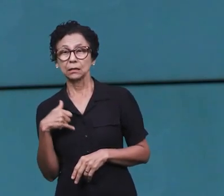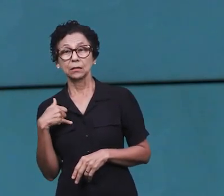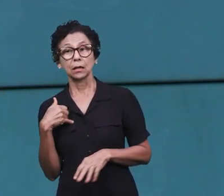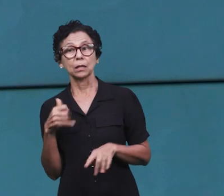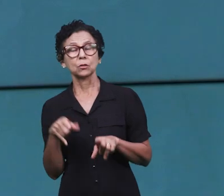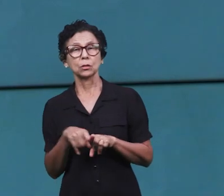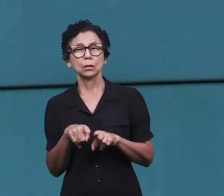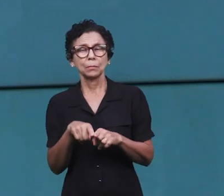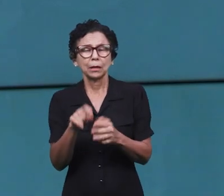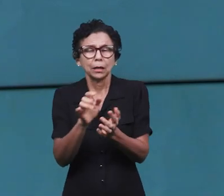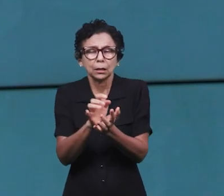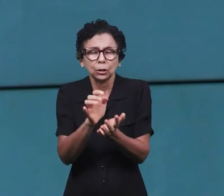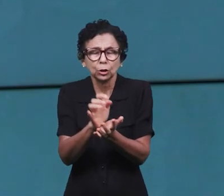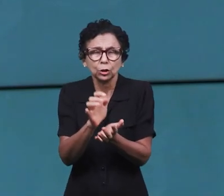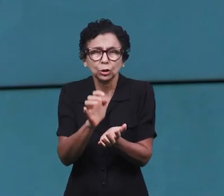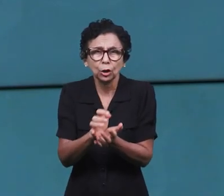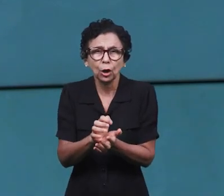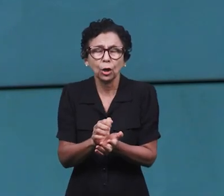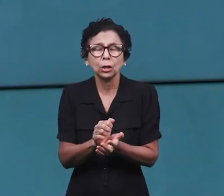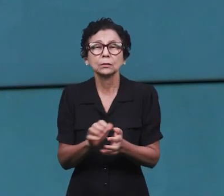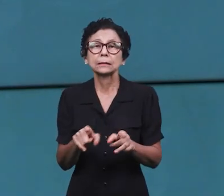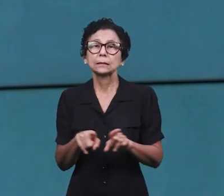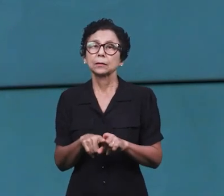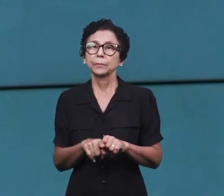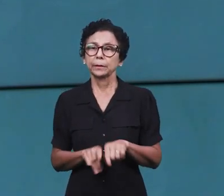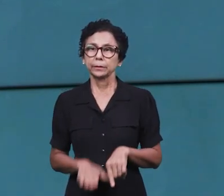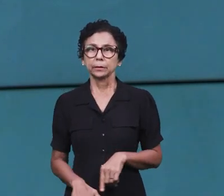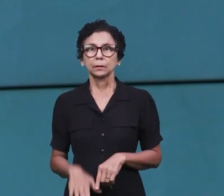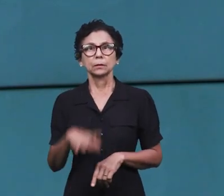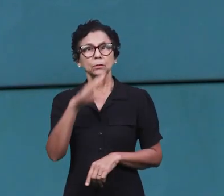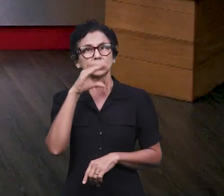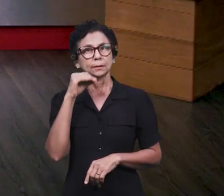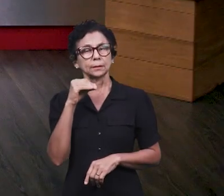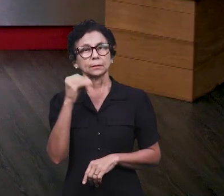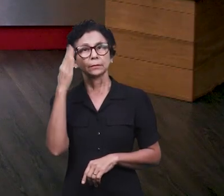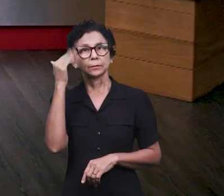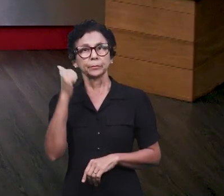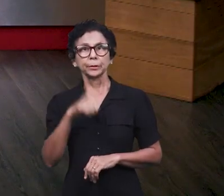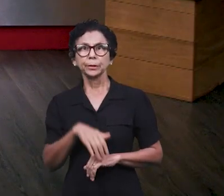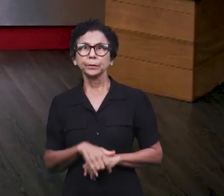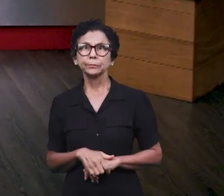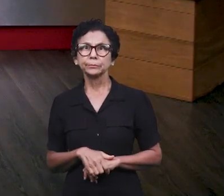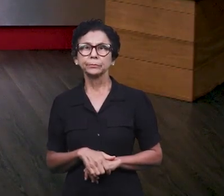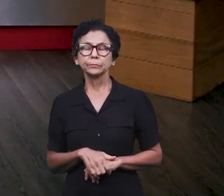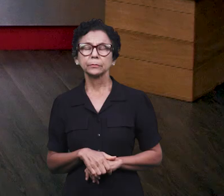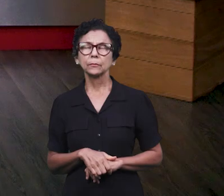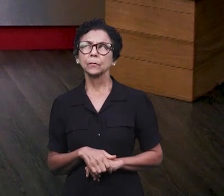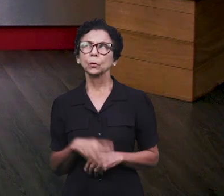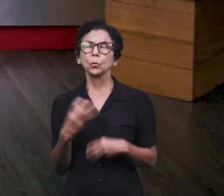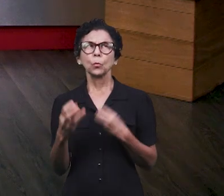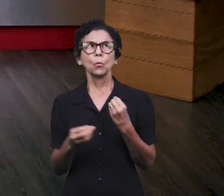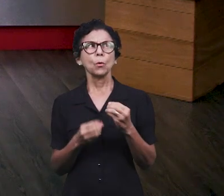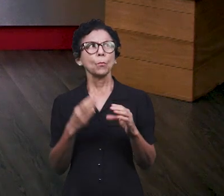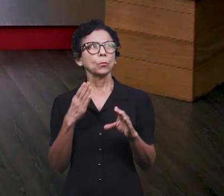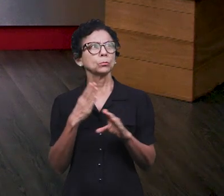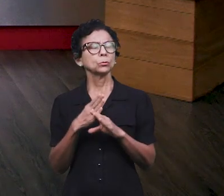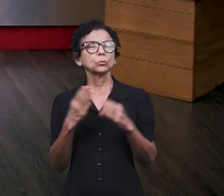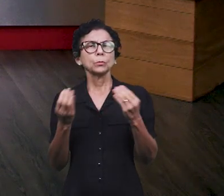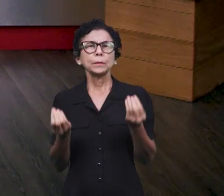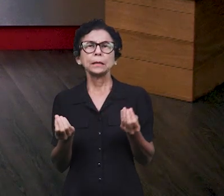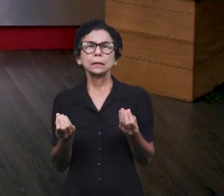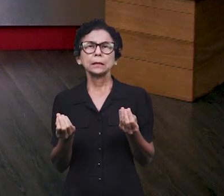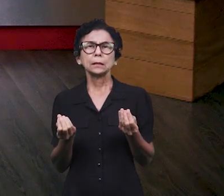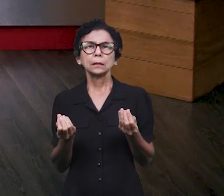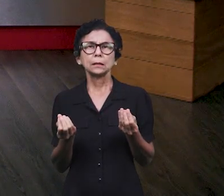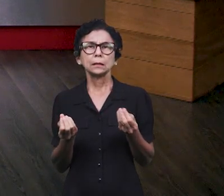velhas e também em crianças e adolescentes. Você sabia disso? E como é feito então o diagnóstico da